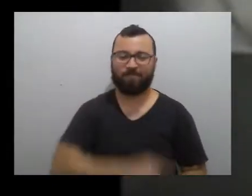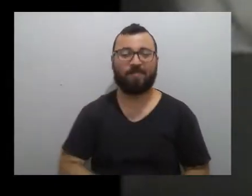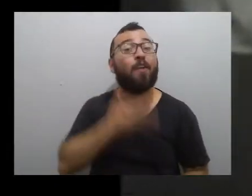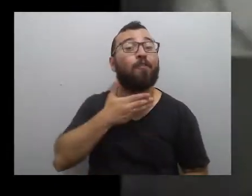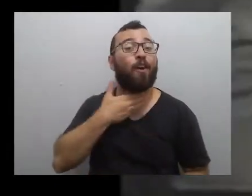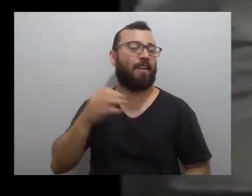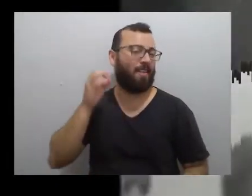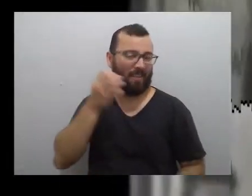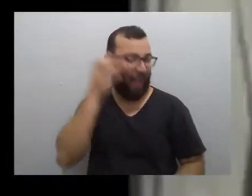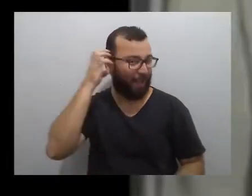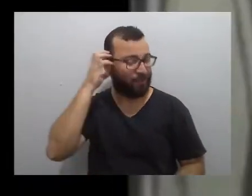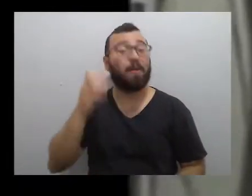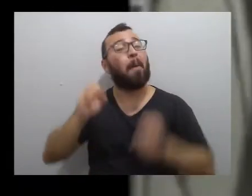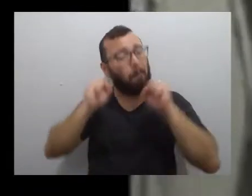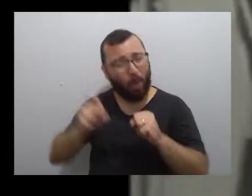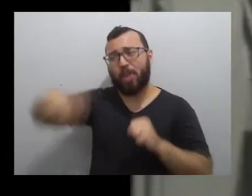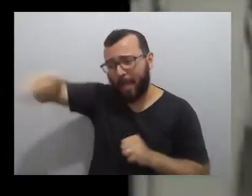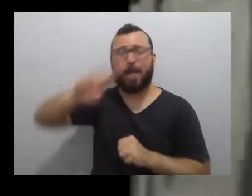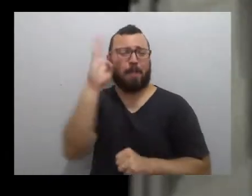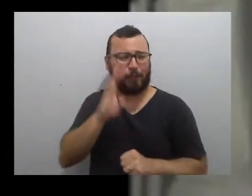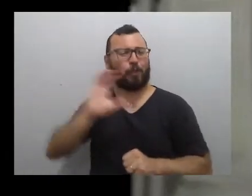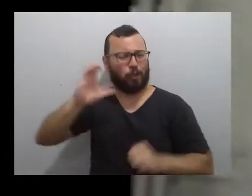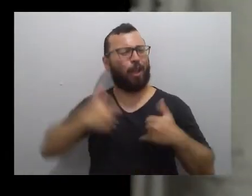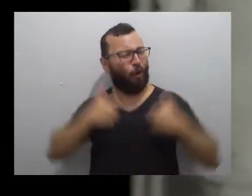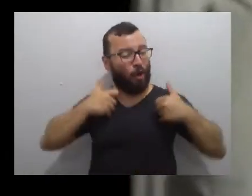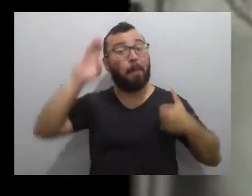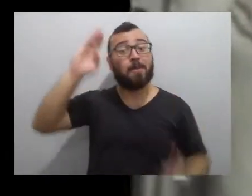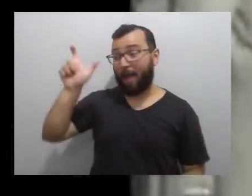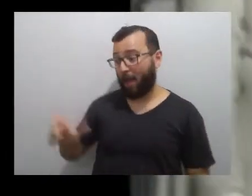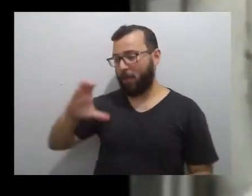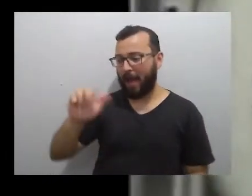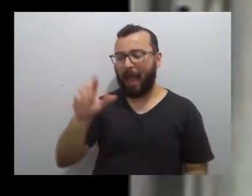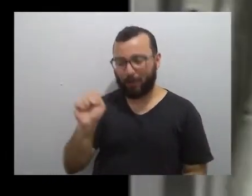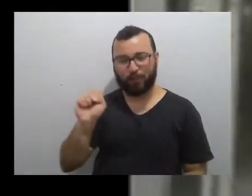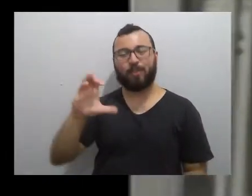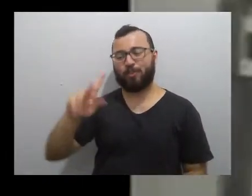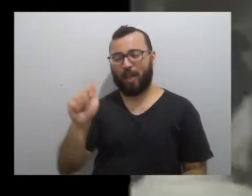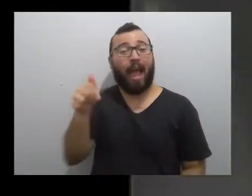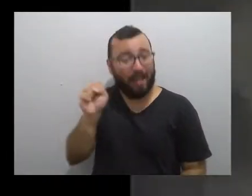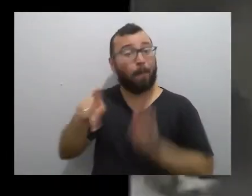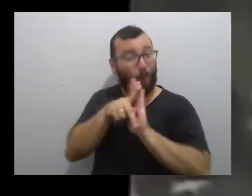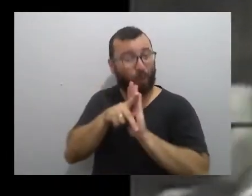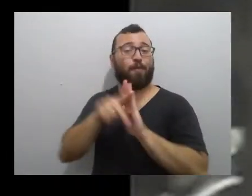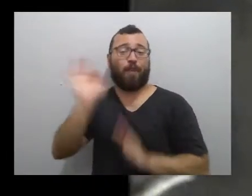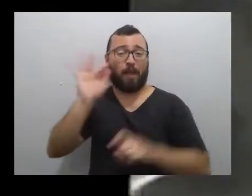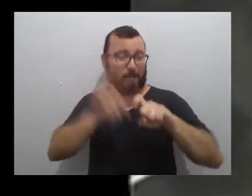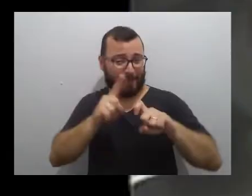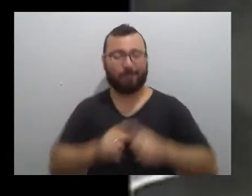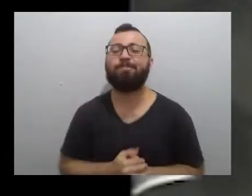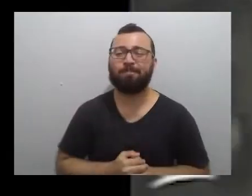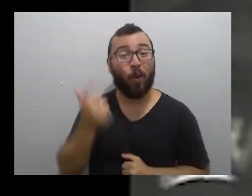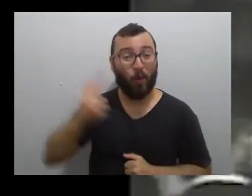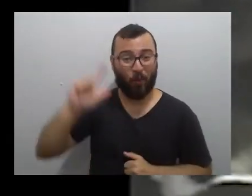tradicional estabelecimento de ensino. O Museu Nacional na Quinta da Boa Vista acaba de instalar uma nova sala de paleontologia. O melhoramento